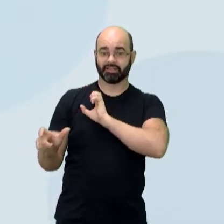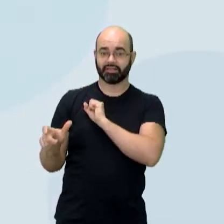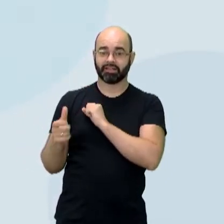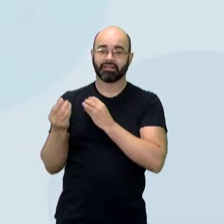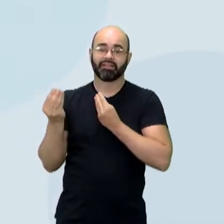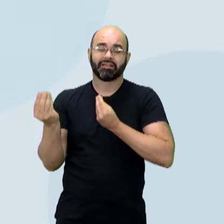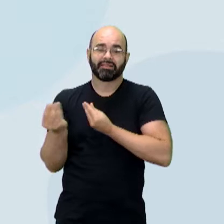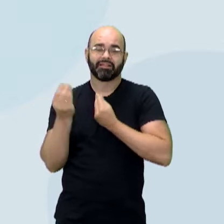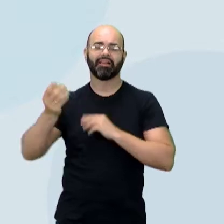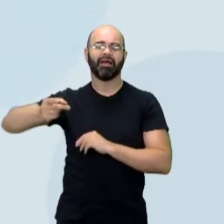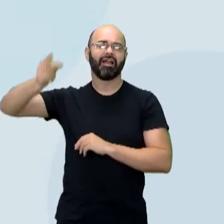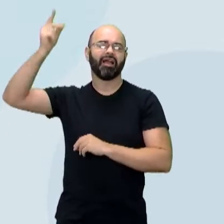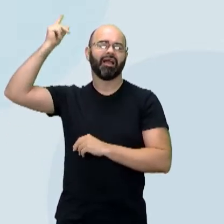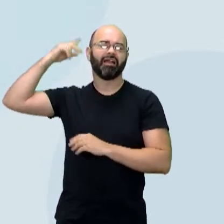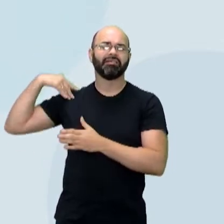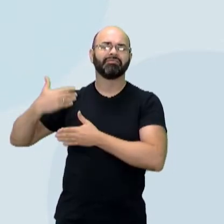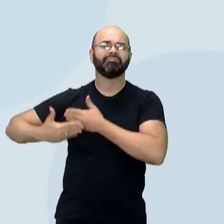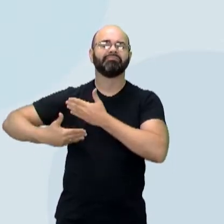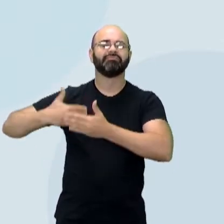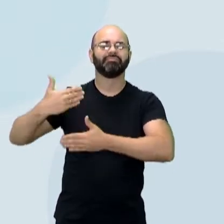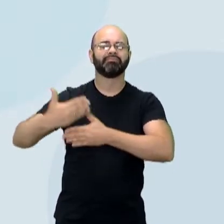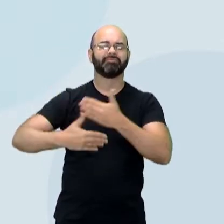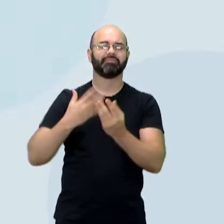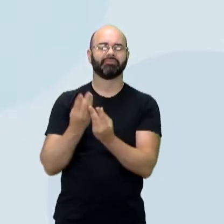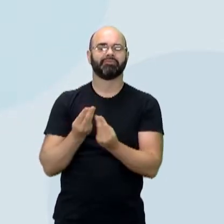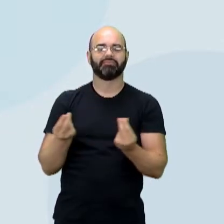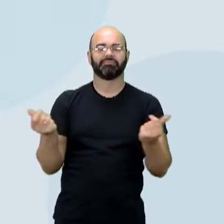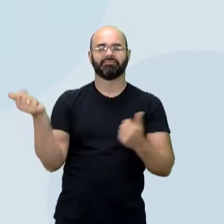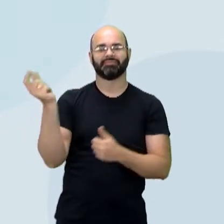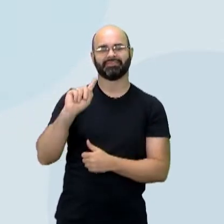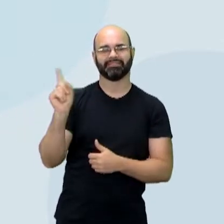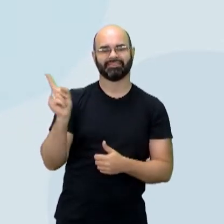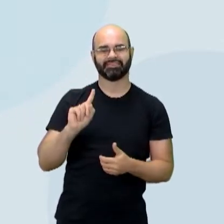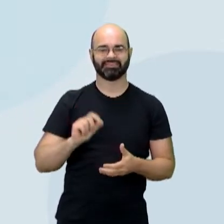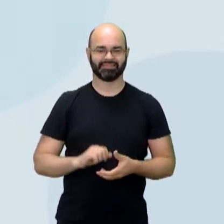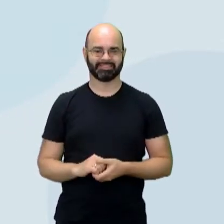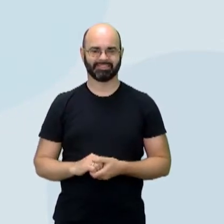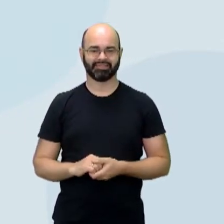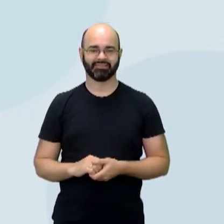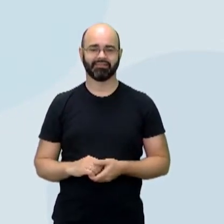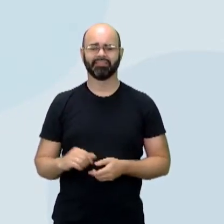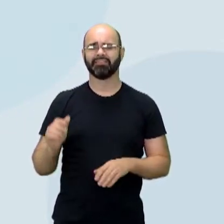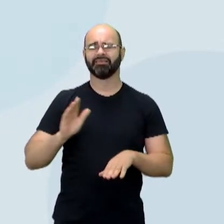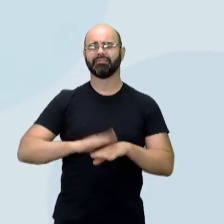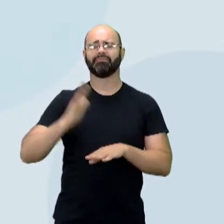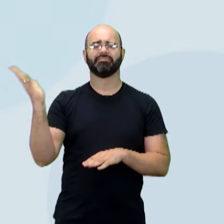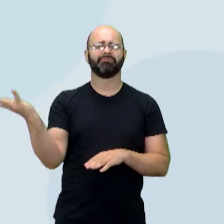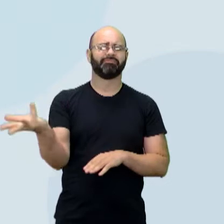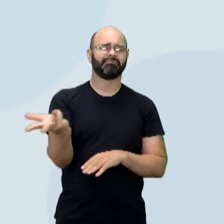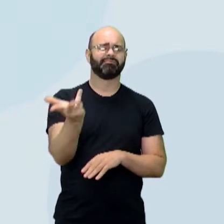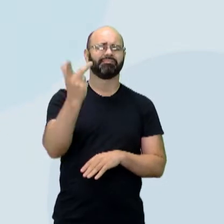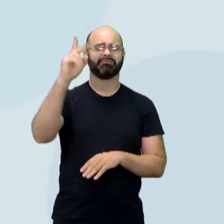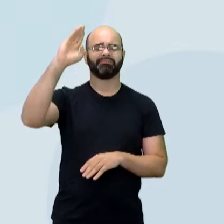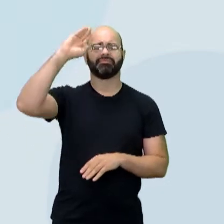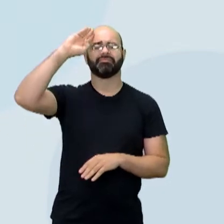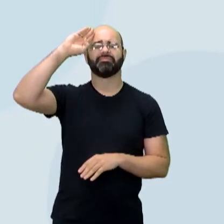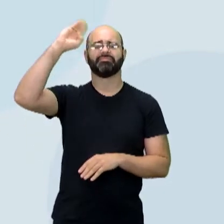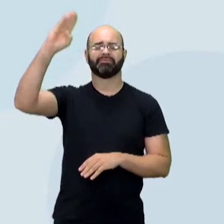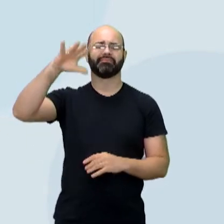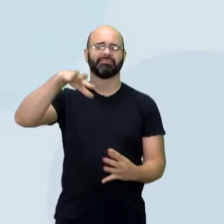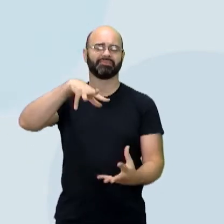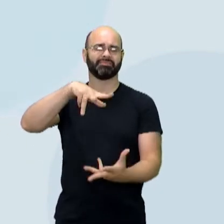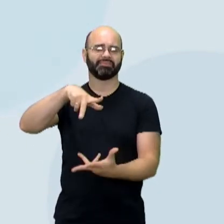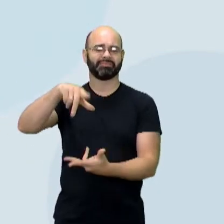mesma antiga trama que não se desfaz. E a coisa mais divina que há